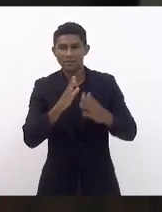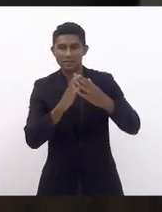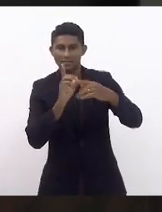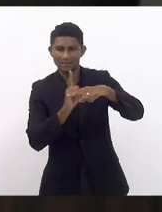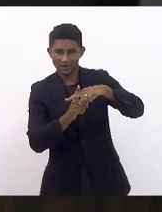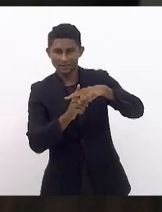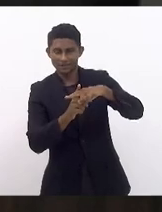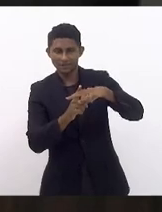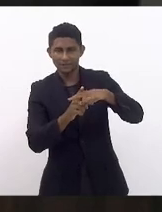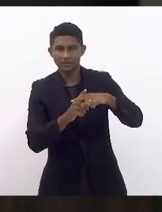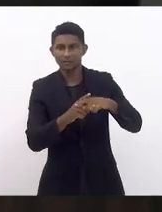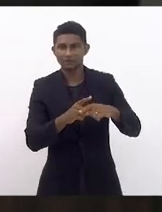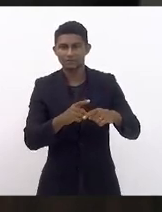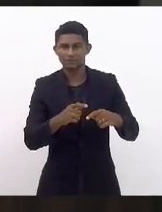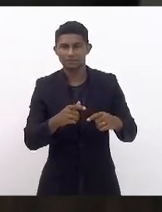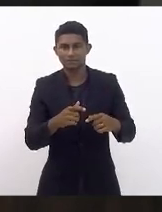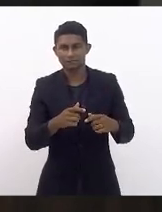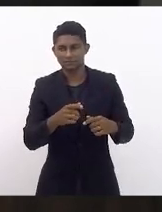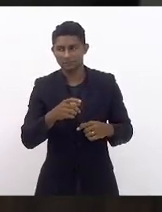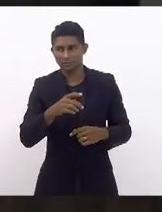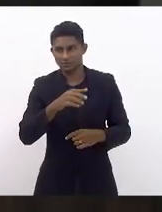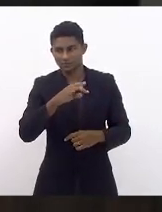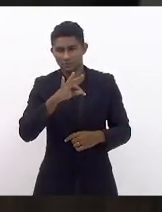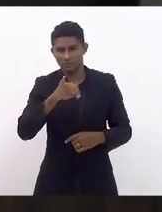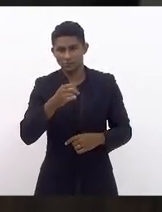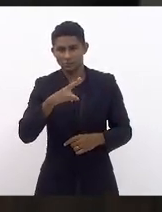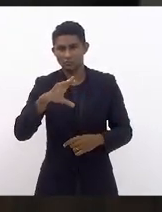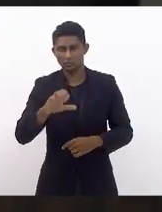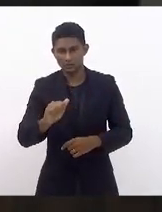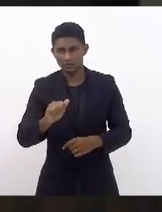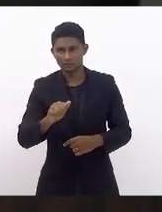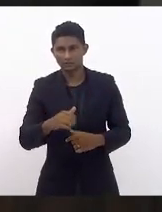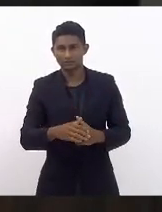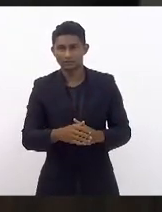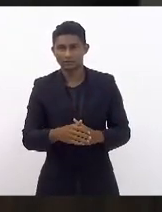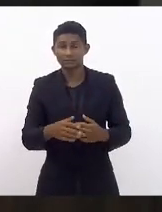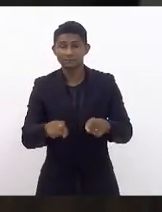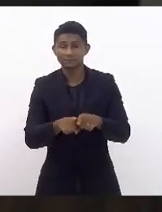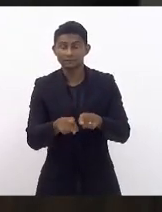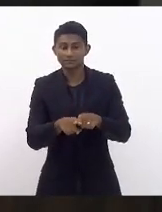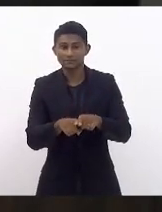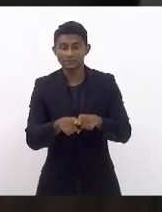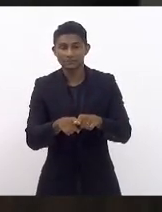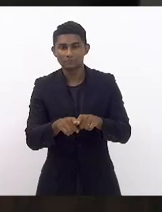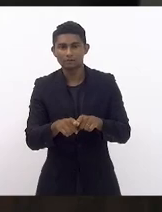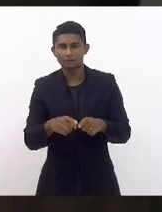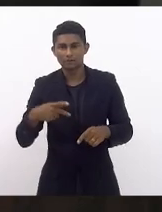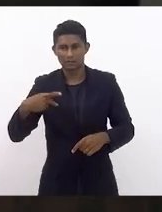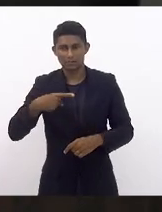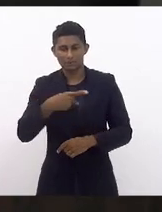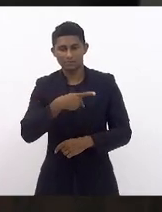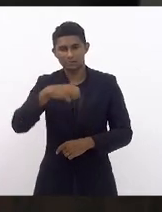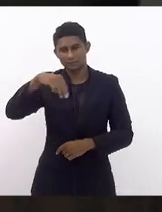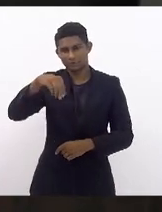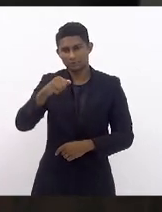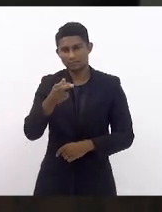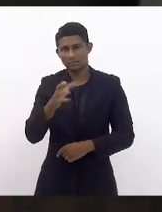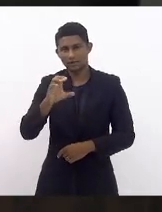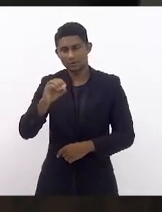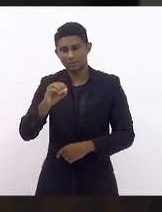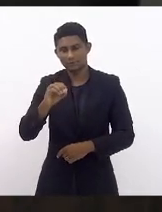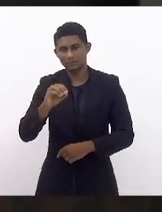Tijuca. O querido Cid Gonçalves, radialista da Rádio 93. Pastor Marco Antônio